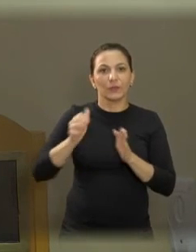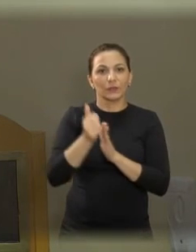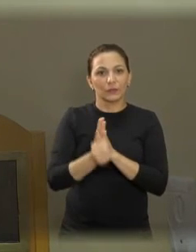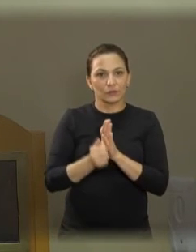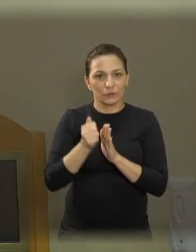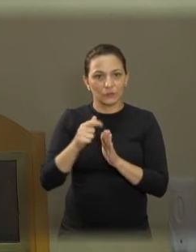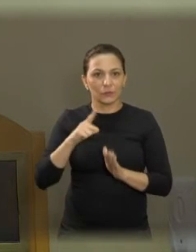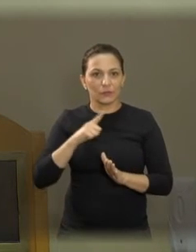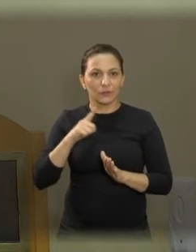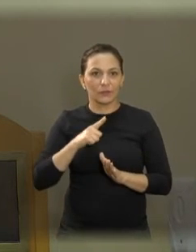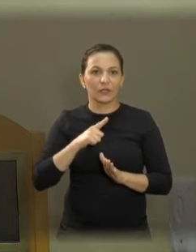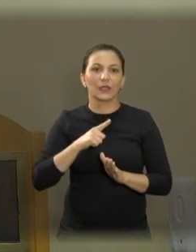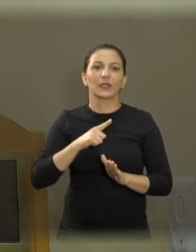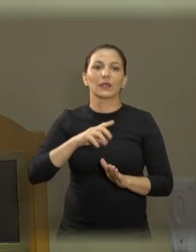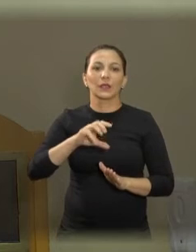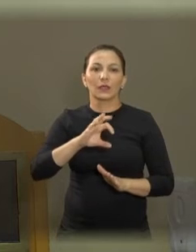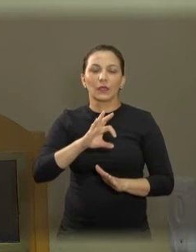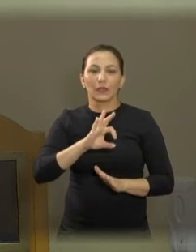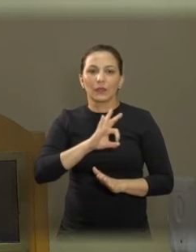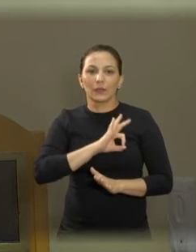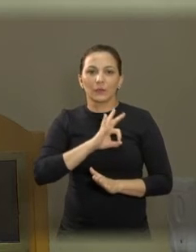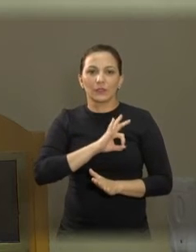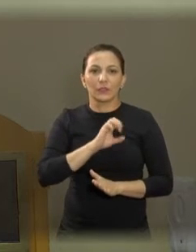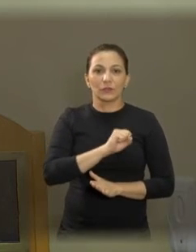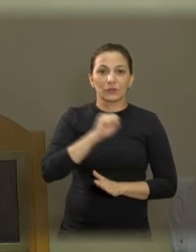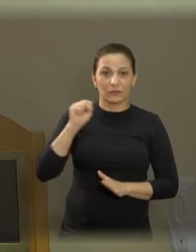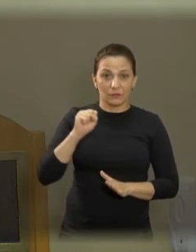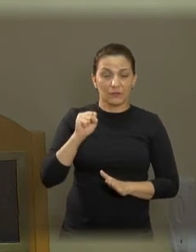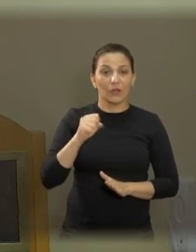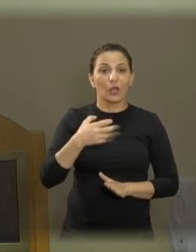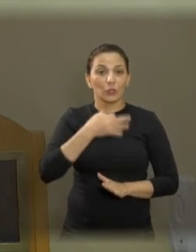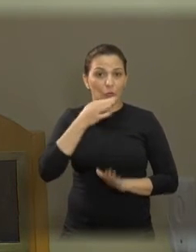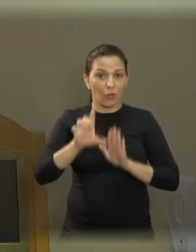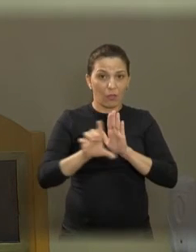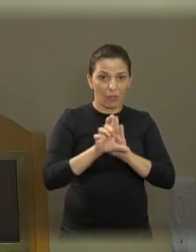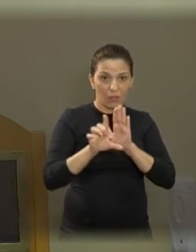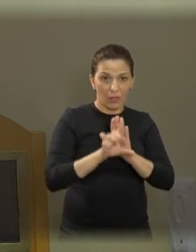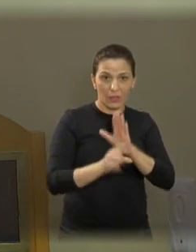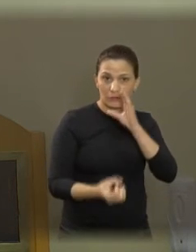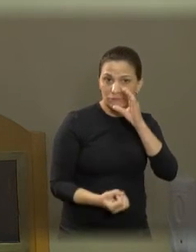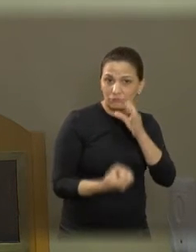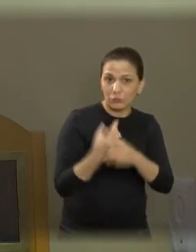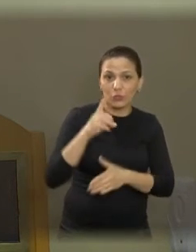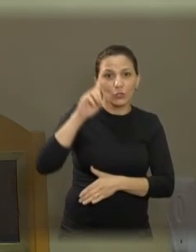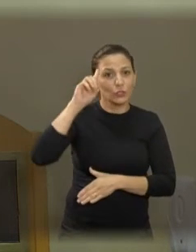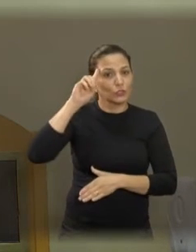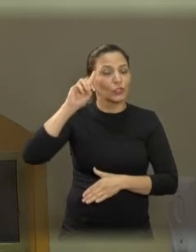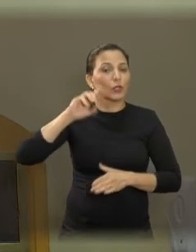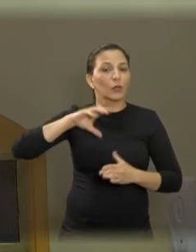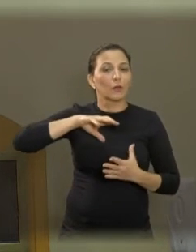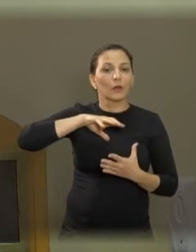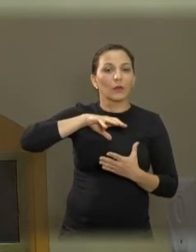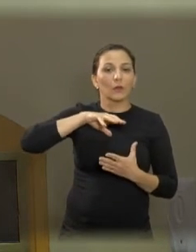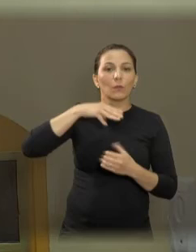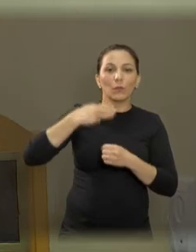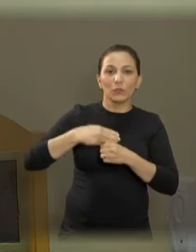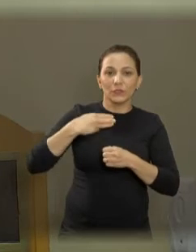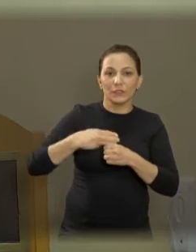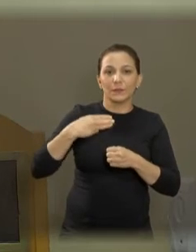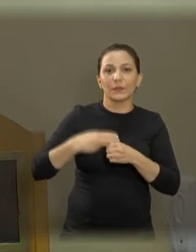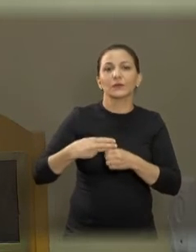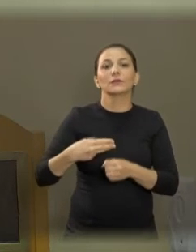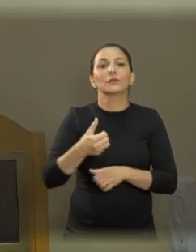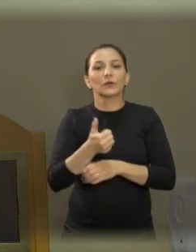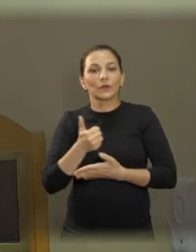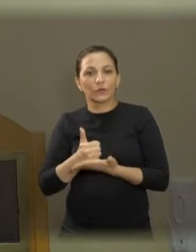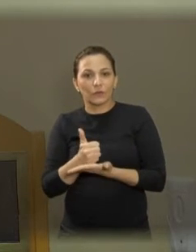vereador Tenente Santana, o autor da lei municipal que instituiu em Araraquara o Dia Mundial do Farmacêutico. Vamos